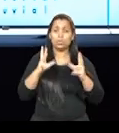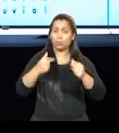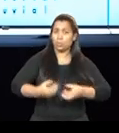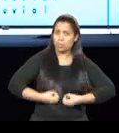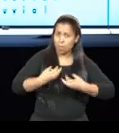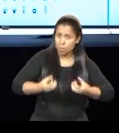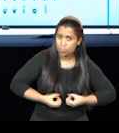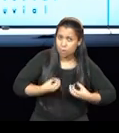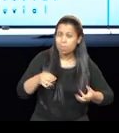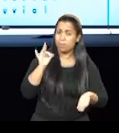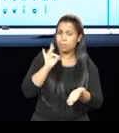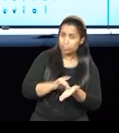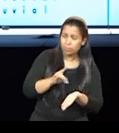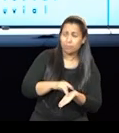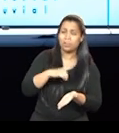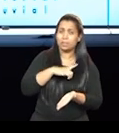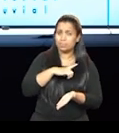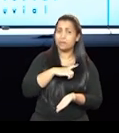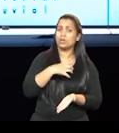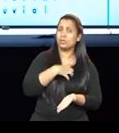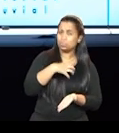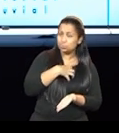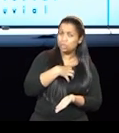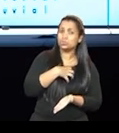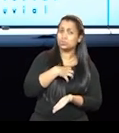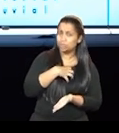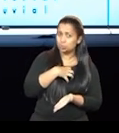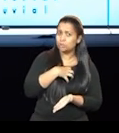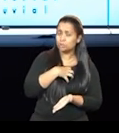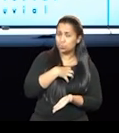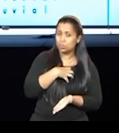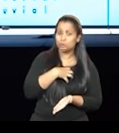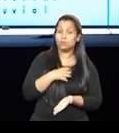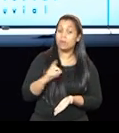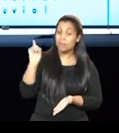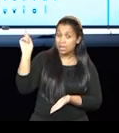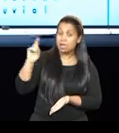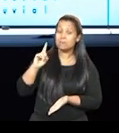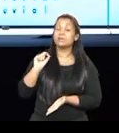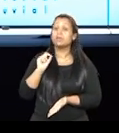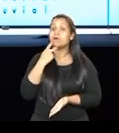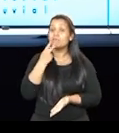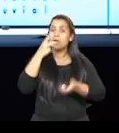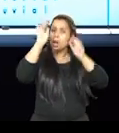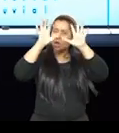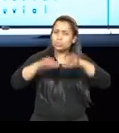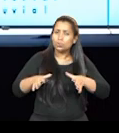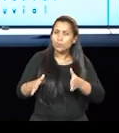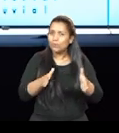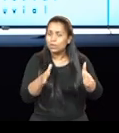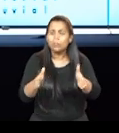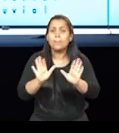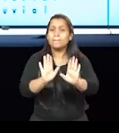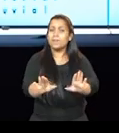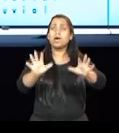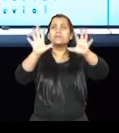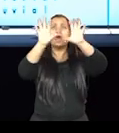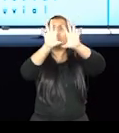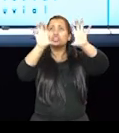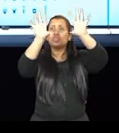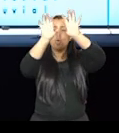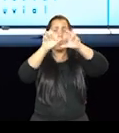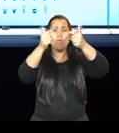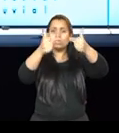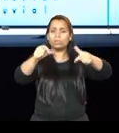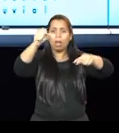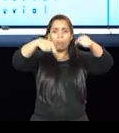poema concreto tem a forma explícita do conteúdo. Esse aqui ele fala de chuva e rio, mas ele não tem uma nuvem e